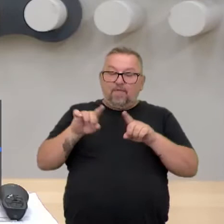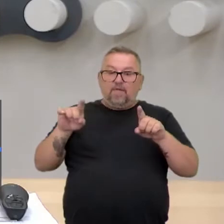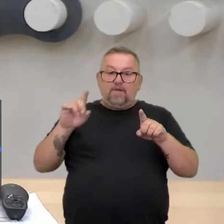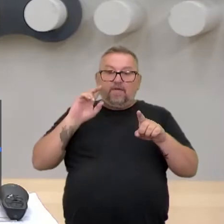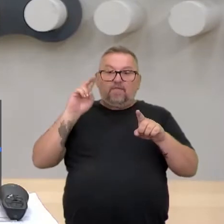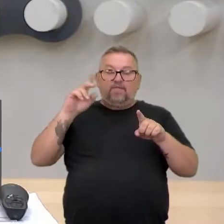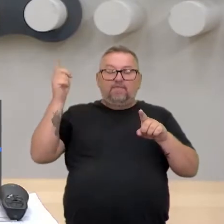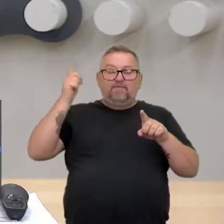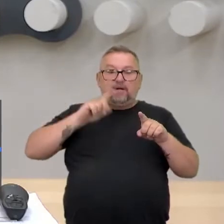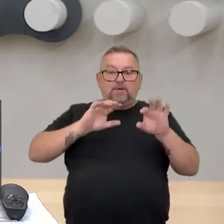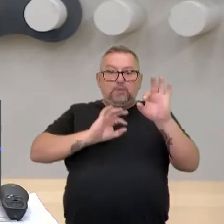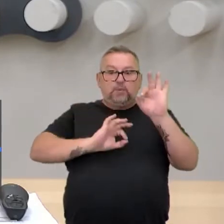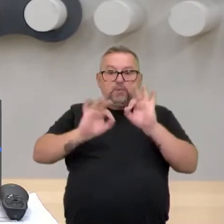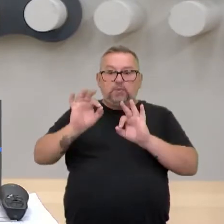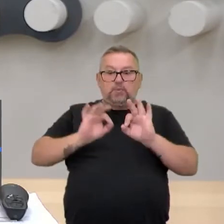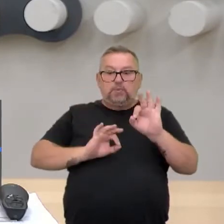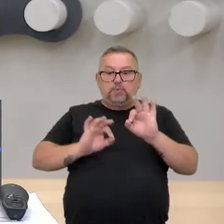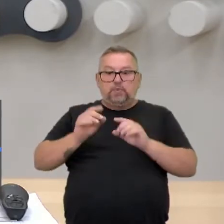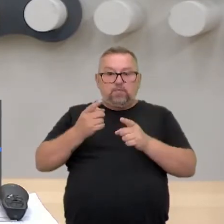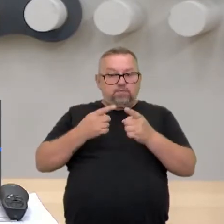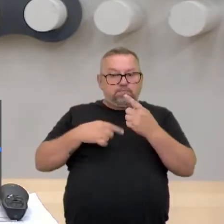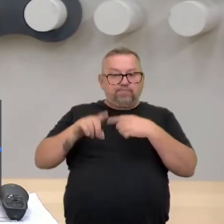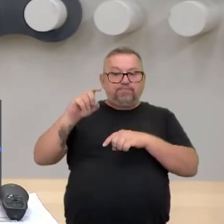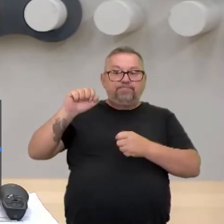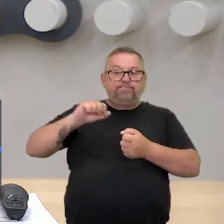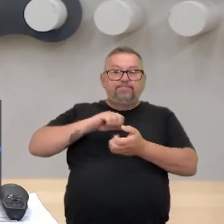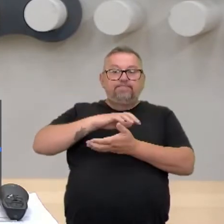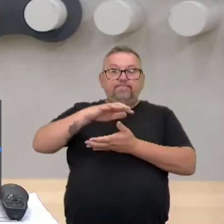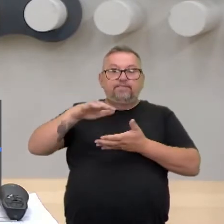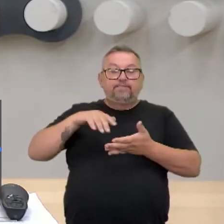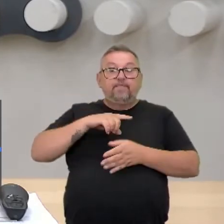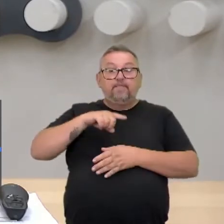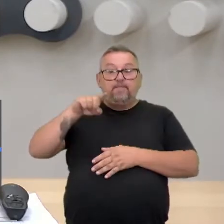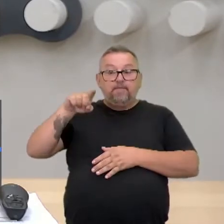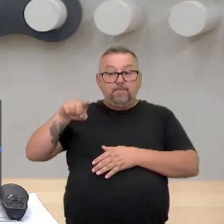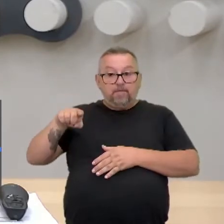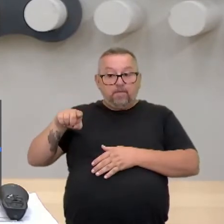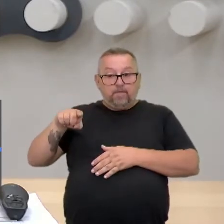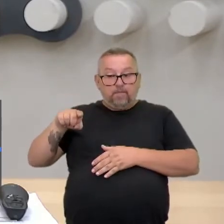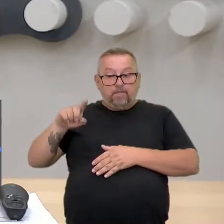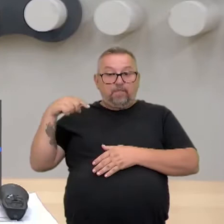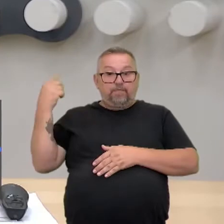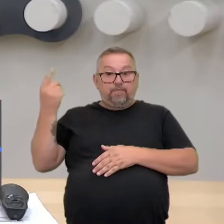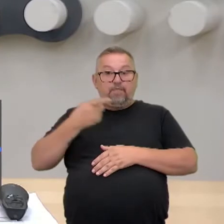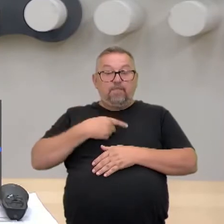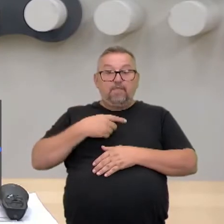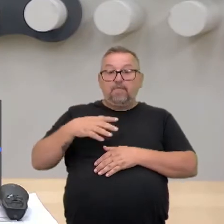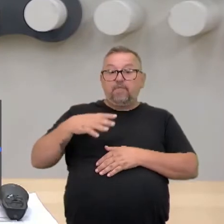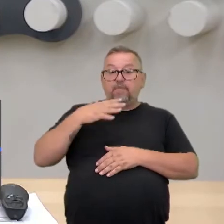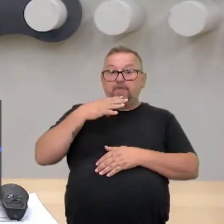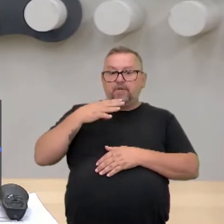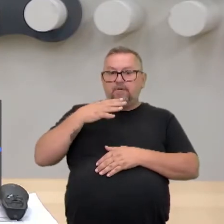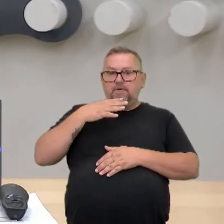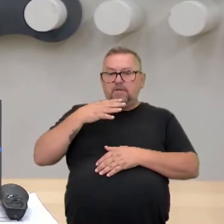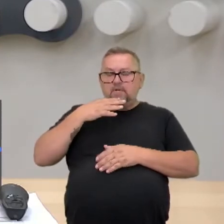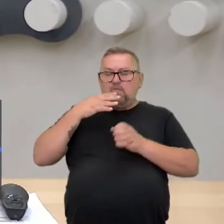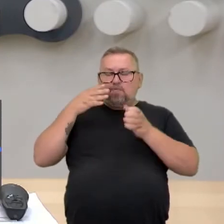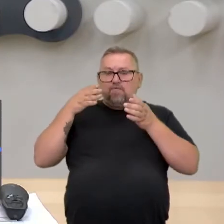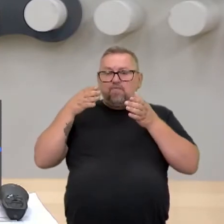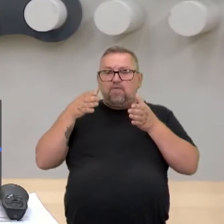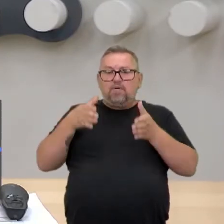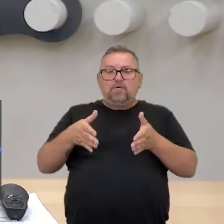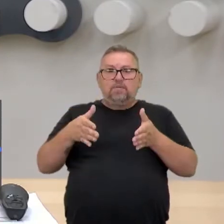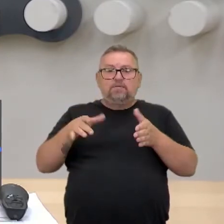corpo durante essa revolução científica então a gente conhece com com bastante ênfase